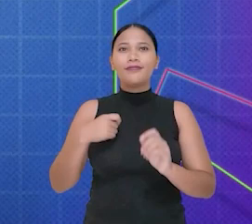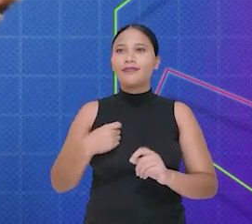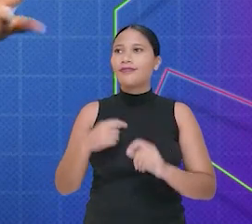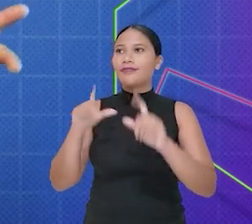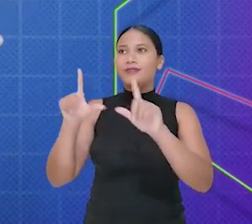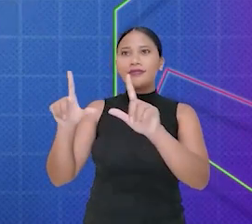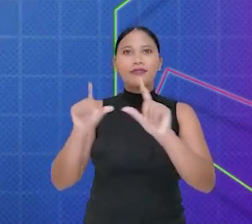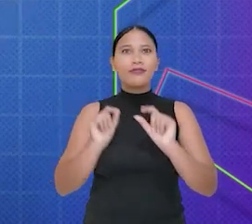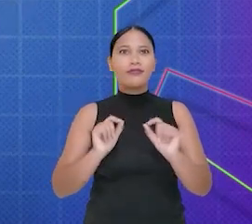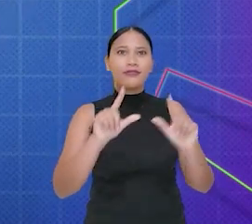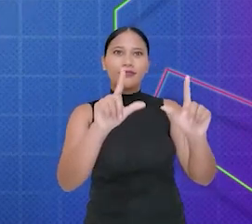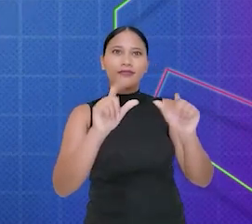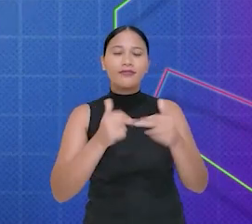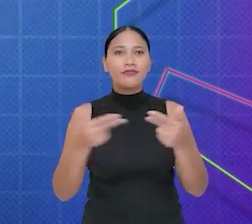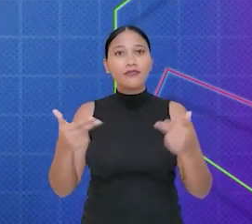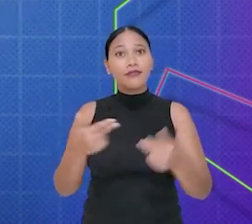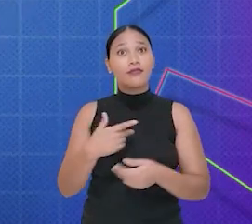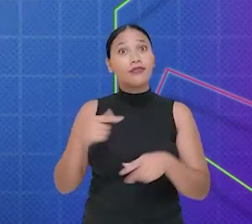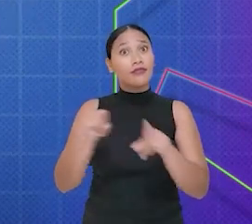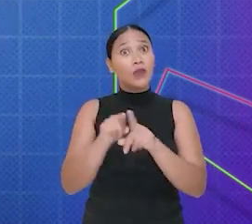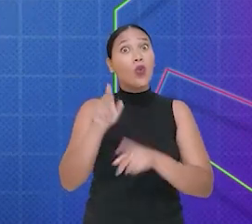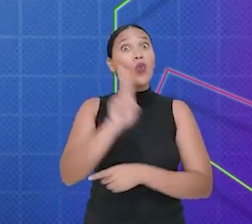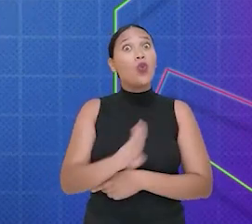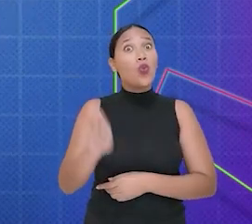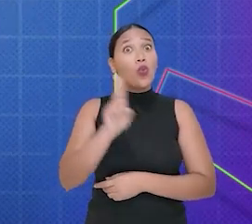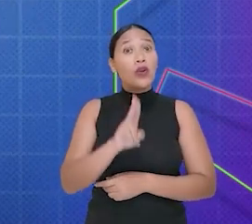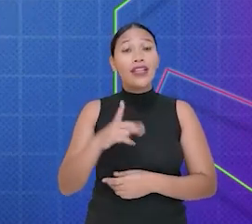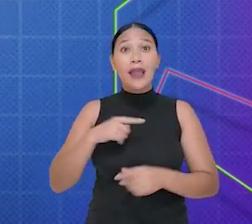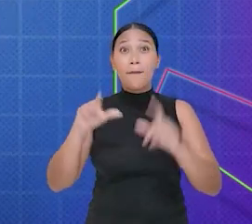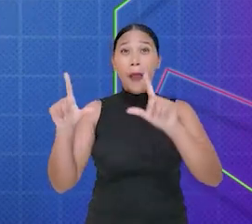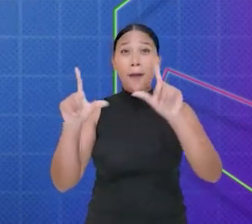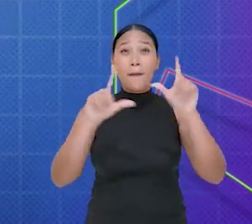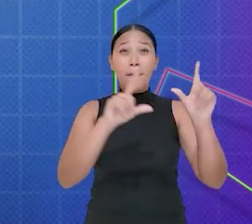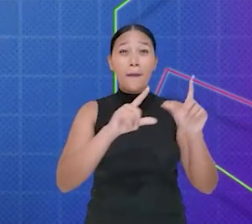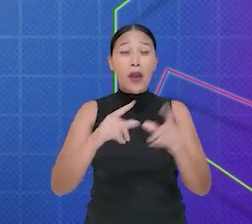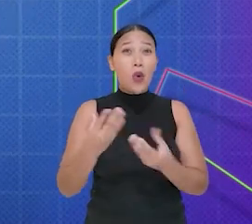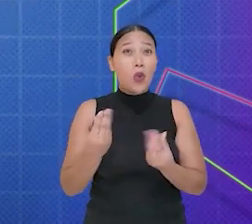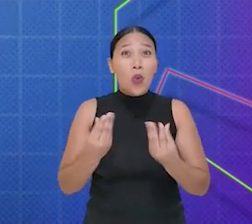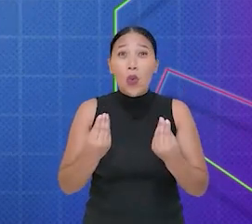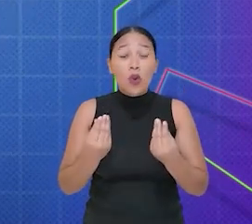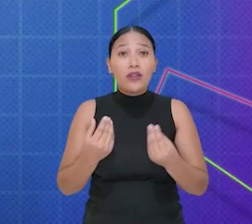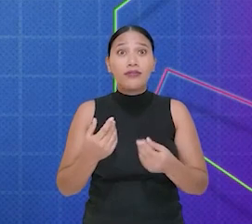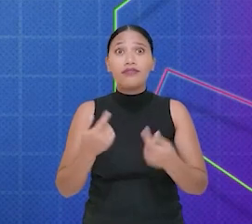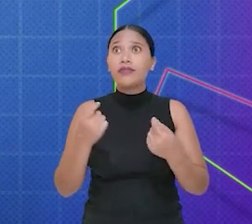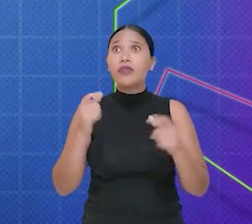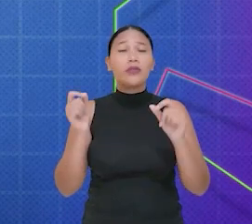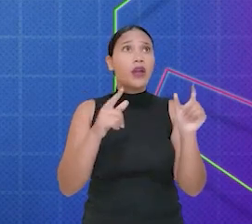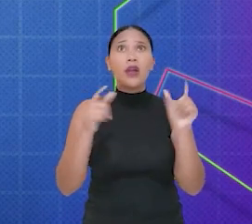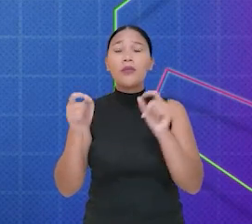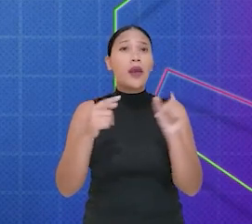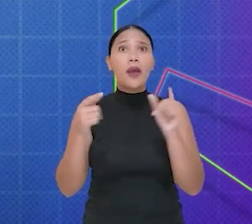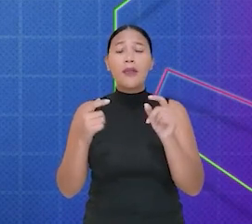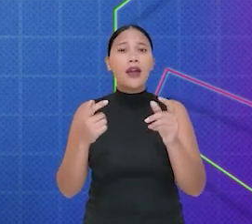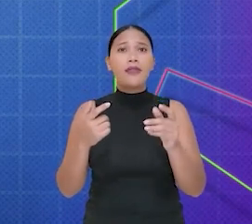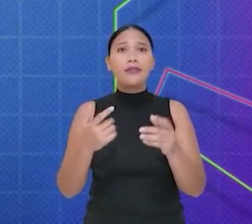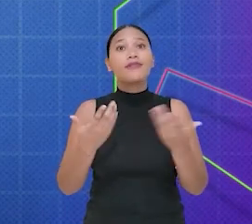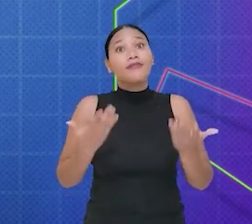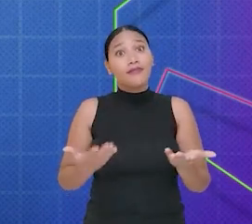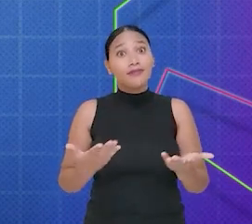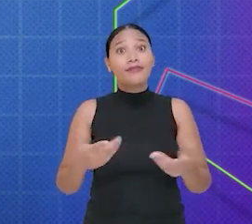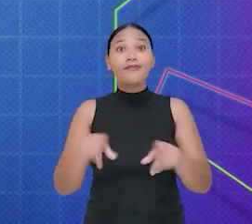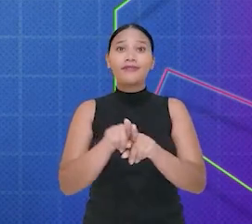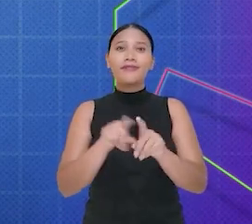fácil entre os programas e guias abertos. Isso é especialmente útil quando você tem muitas janelas abertas e precisa alternar rapidamente entre